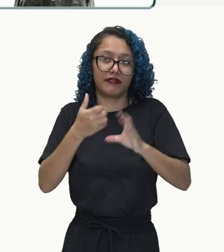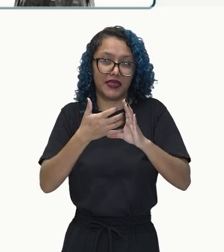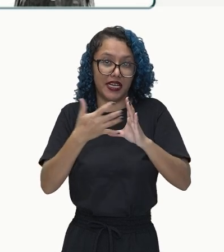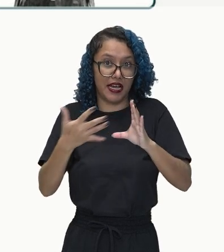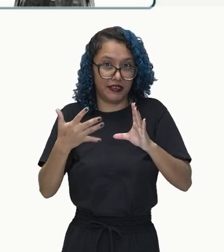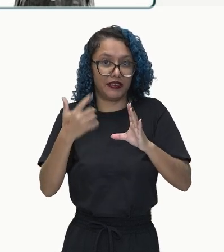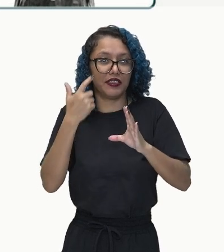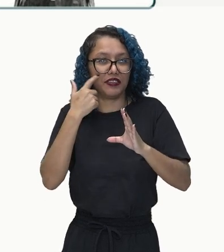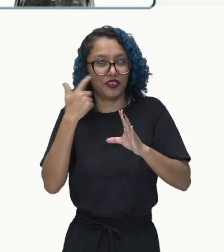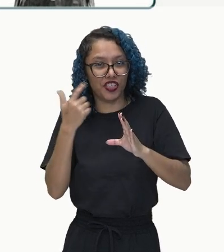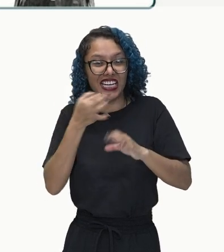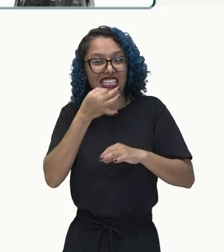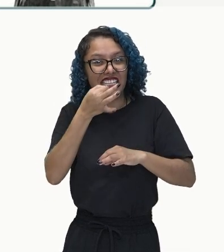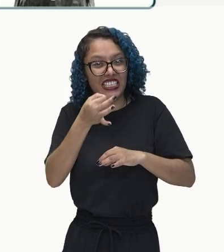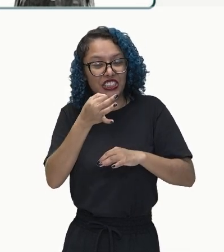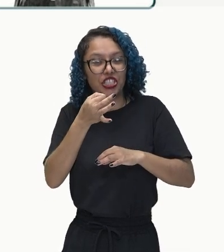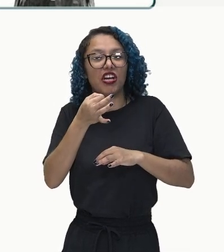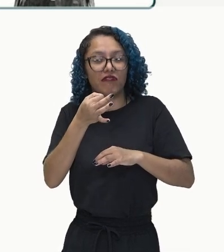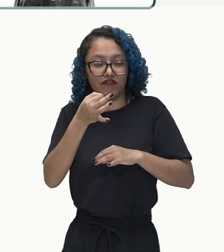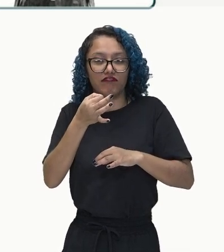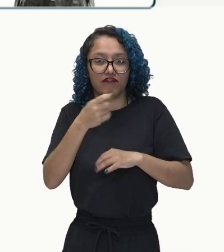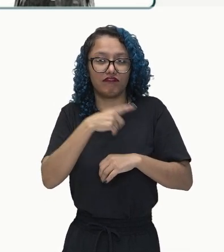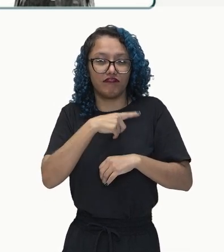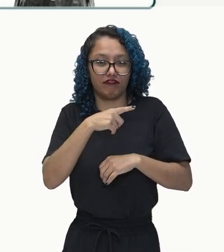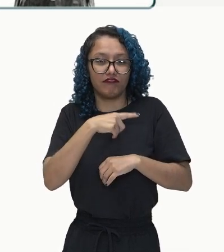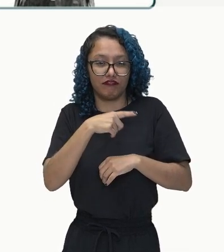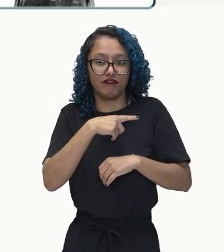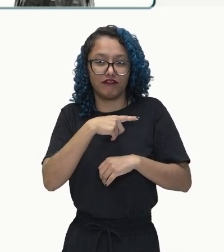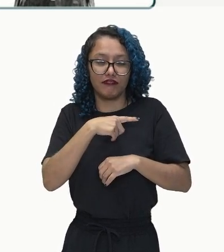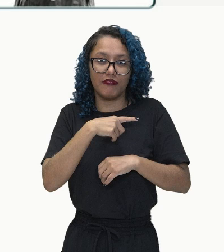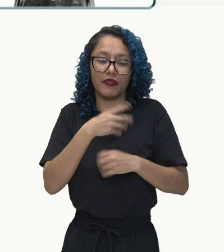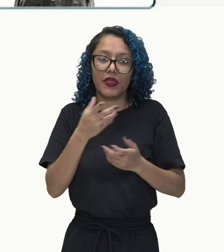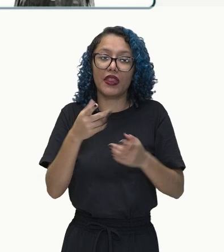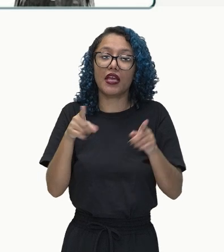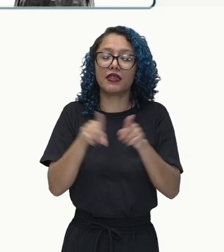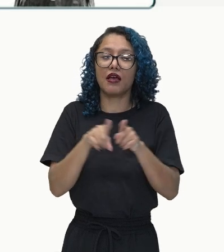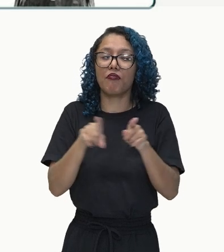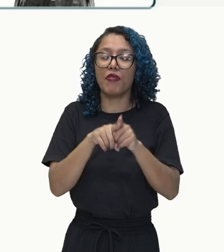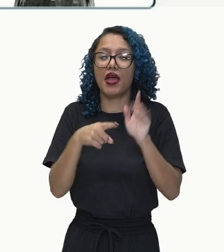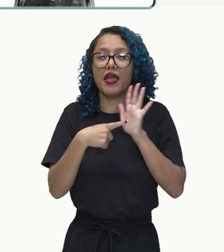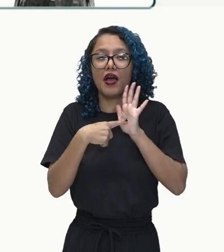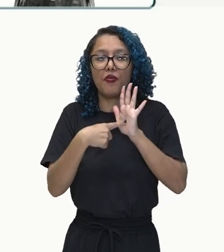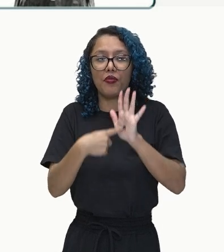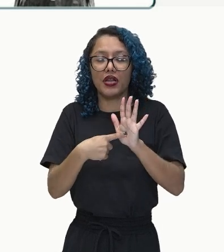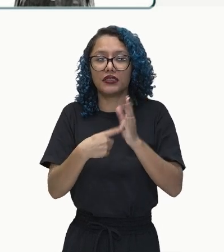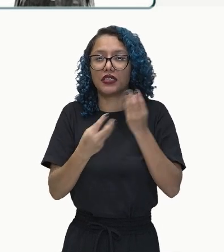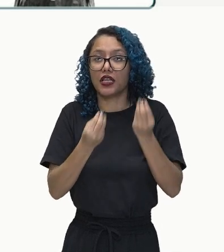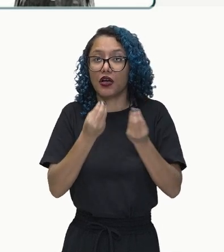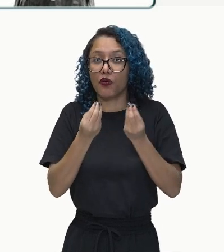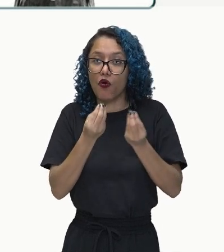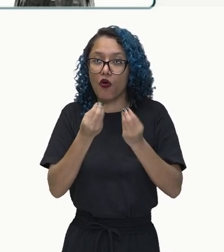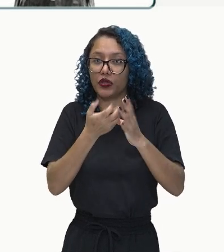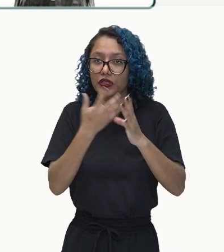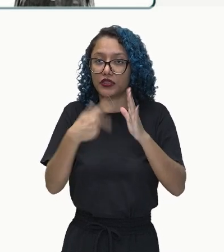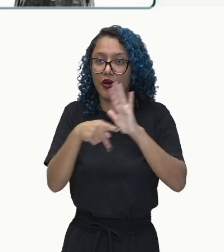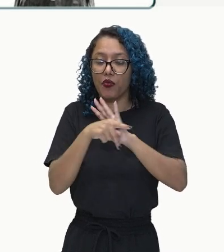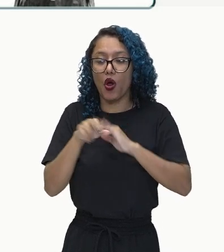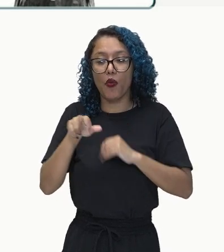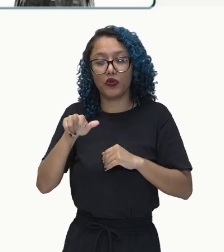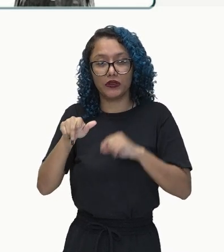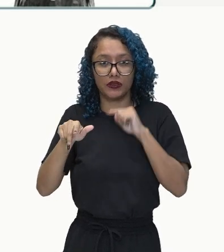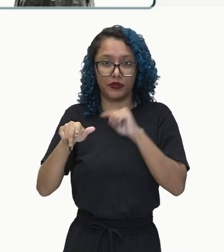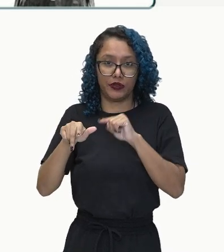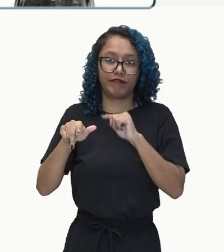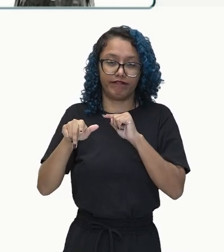Então, notem aí que ele já apresenta como se dá o cinema feito por estes